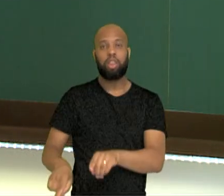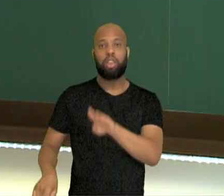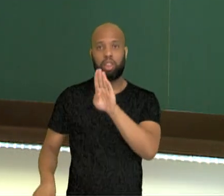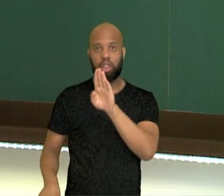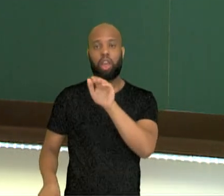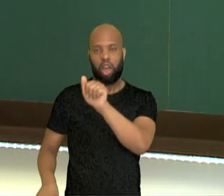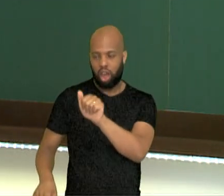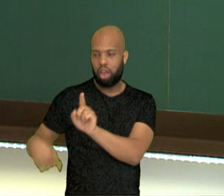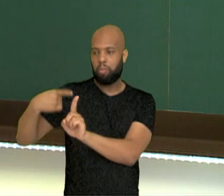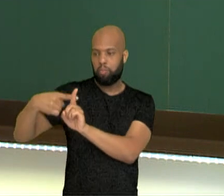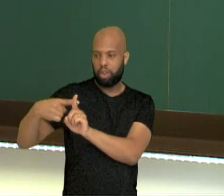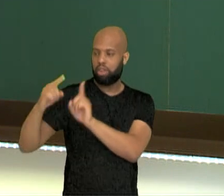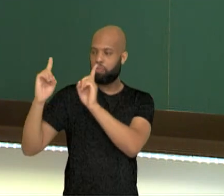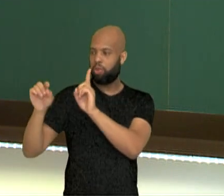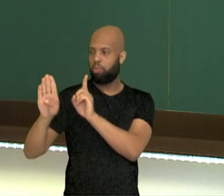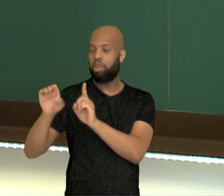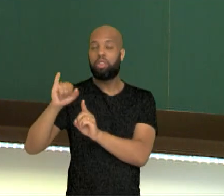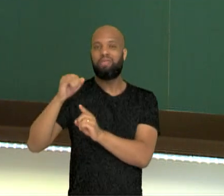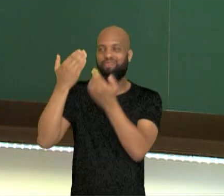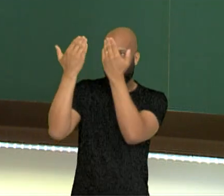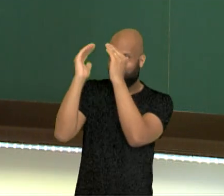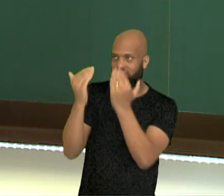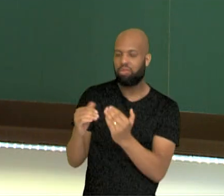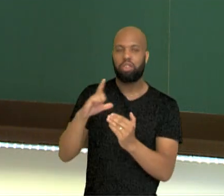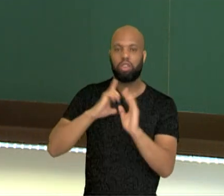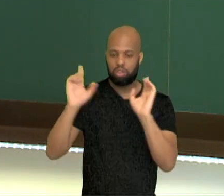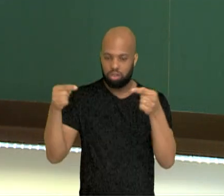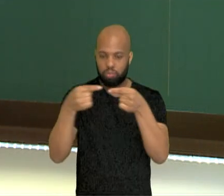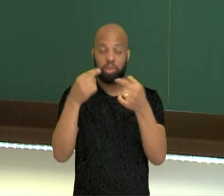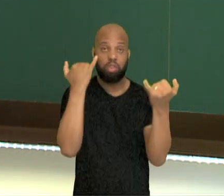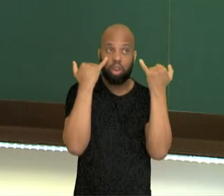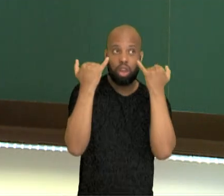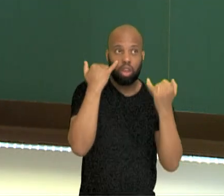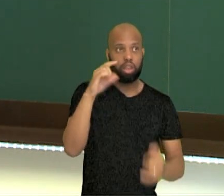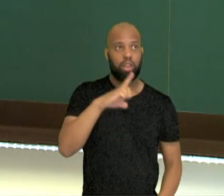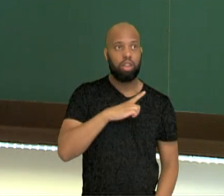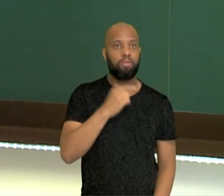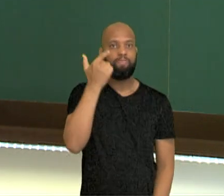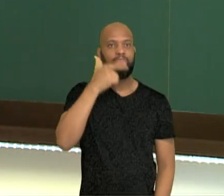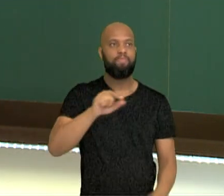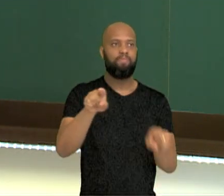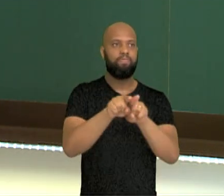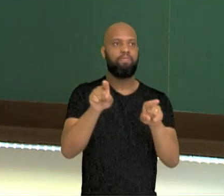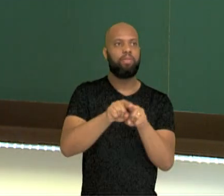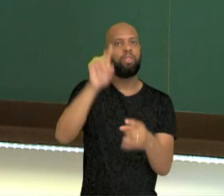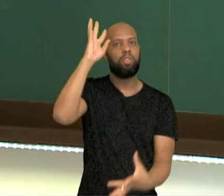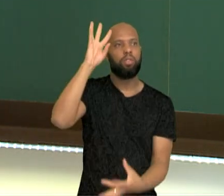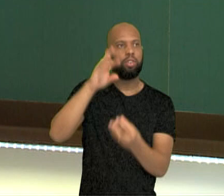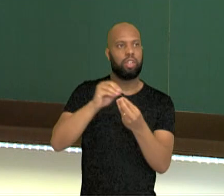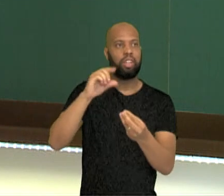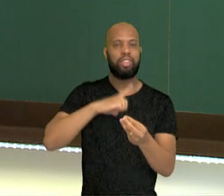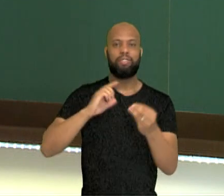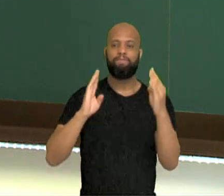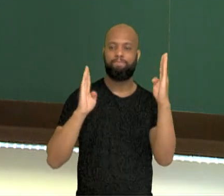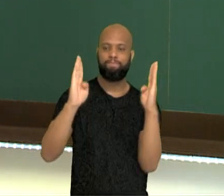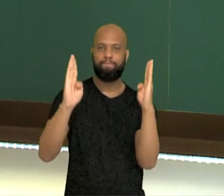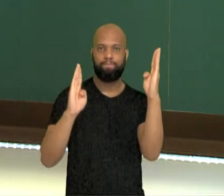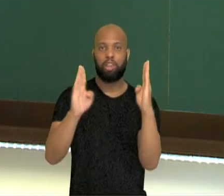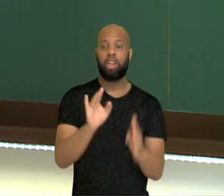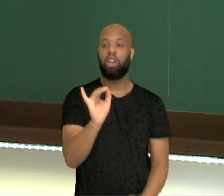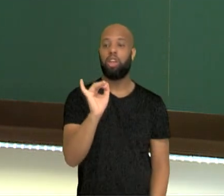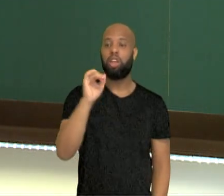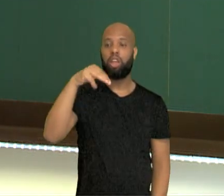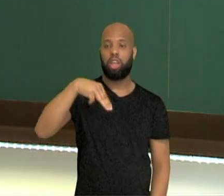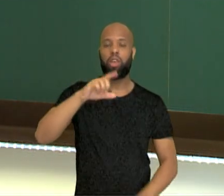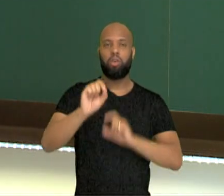gente fazer essa análise de acordo com os dados que nós temos aqui, nós conseguimos compreender que o intervalo que representa a imagem vai do